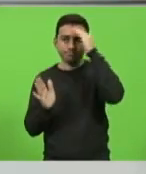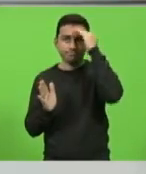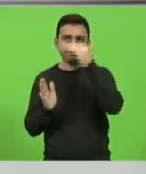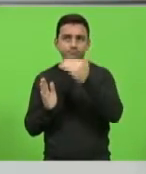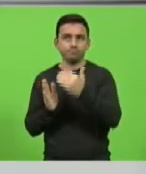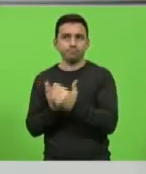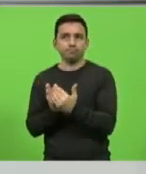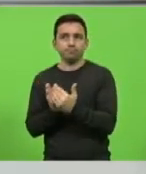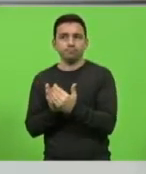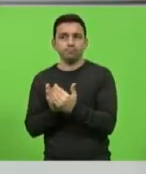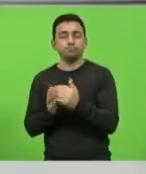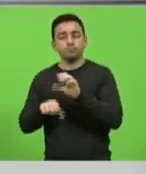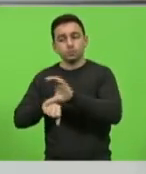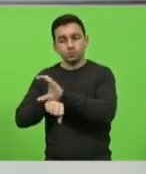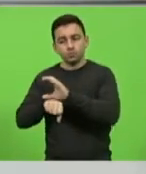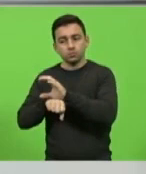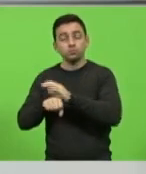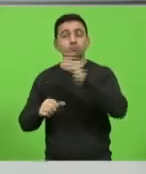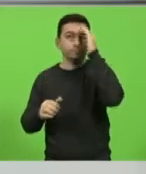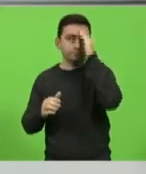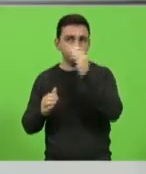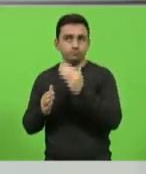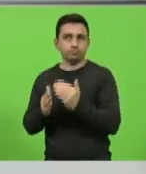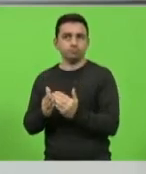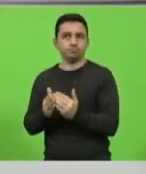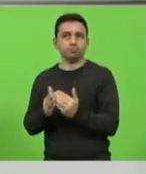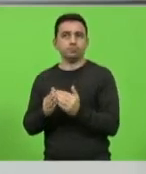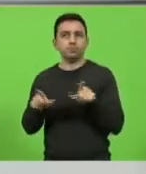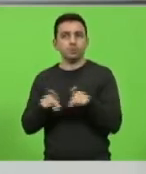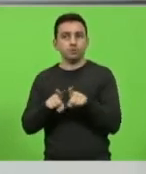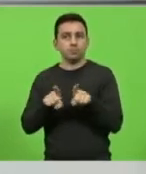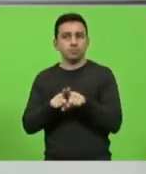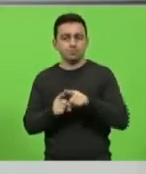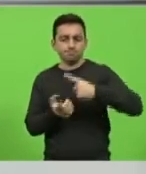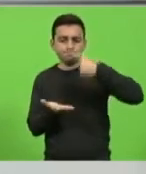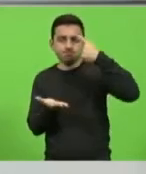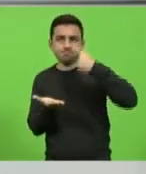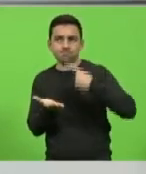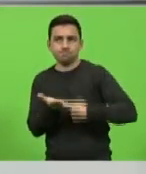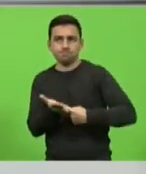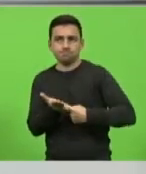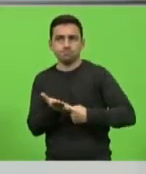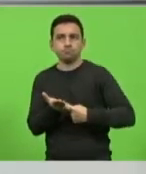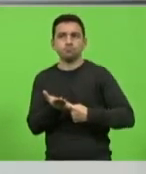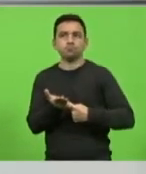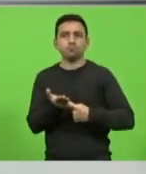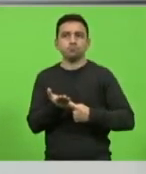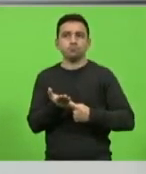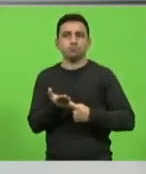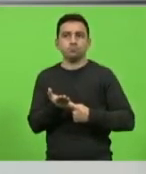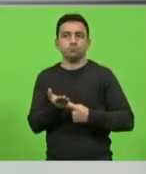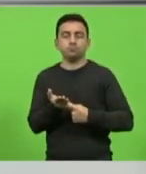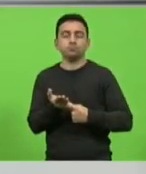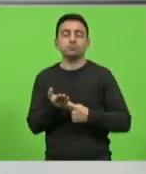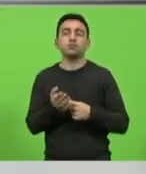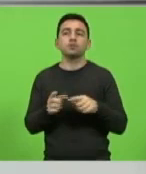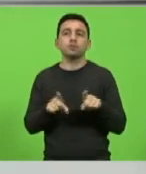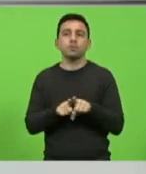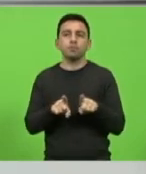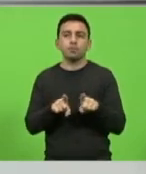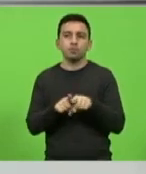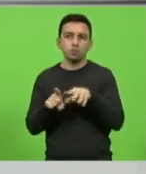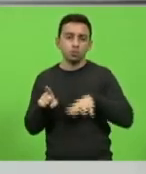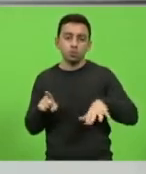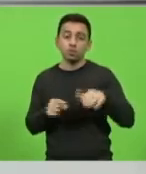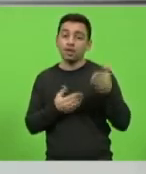à Constituição e ao compromisso de poder que o povo